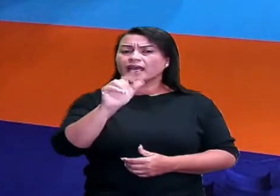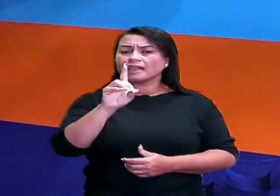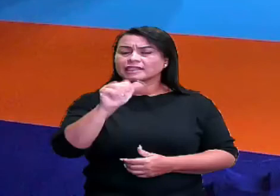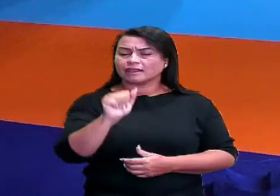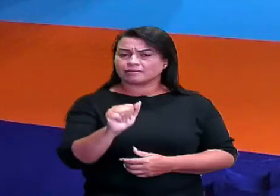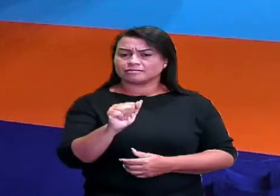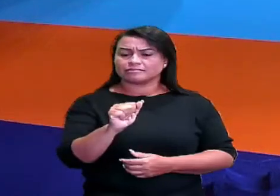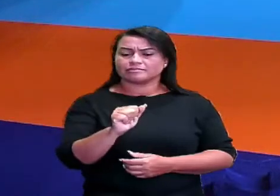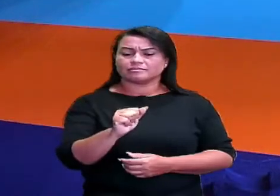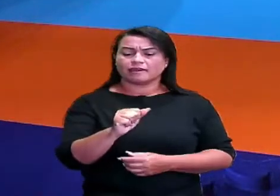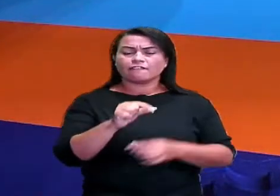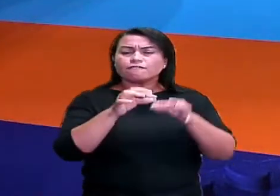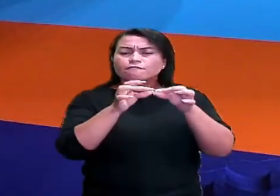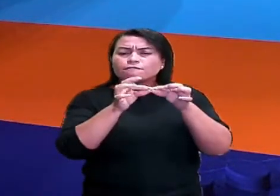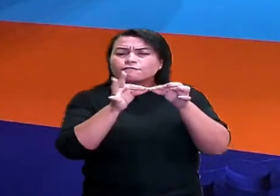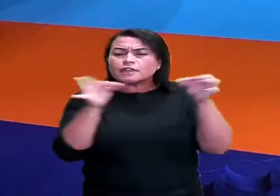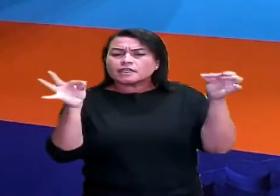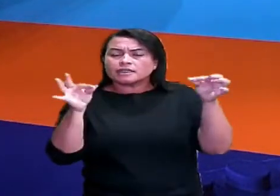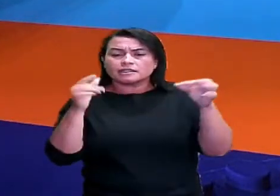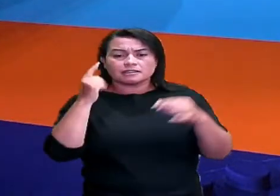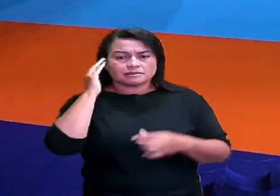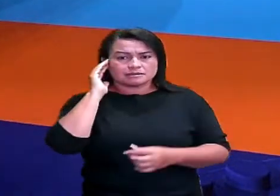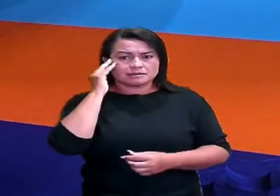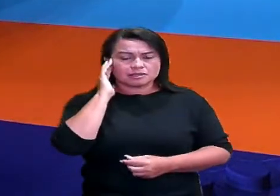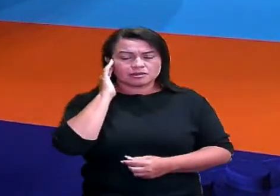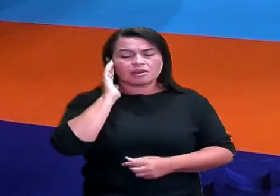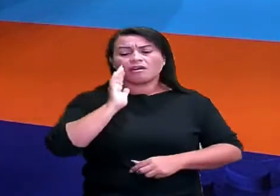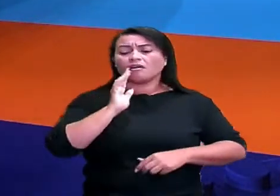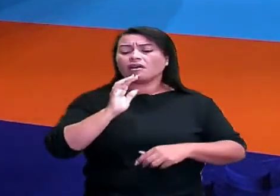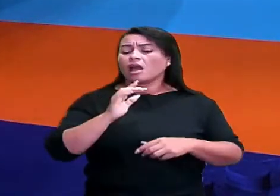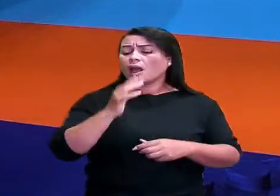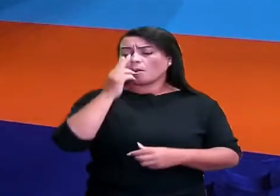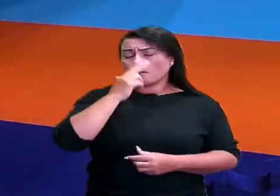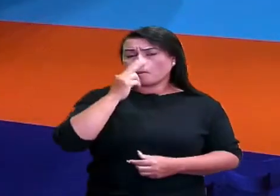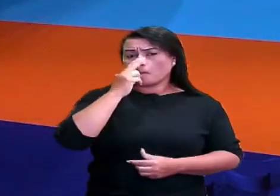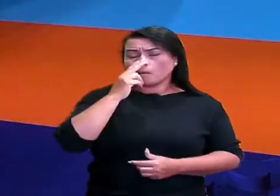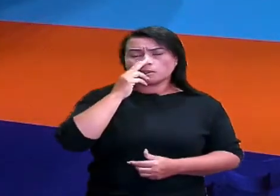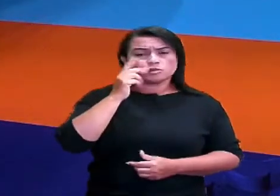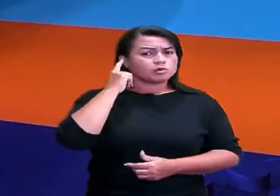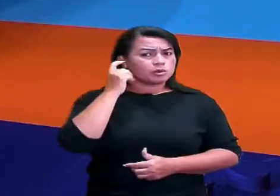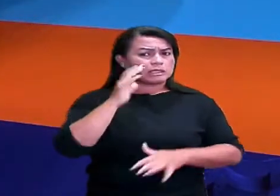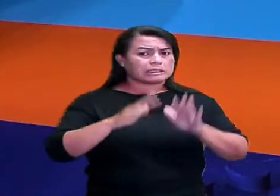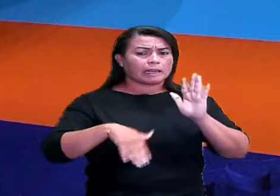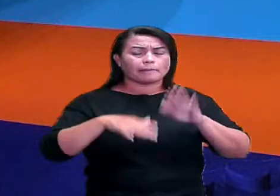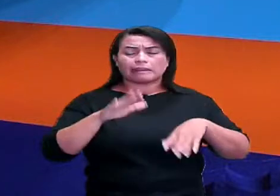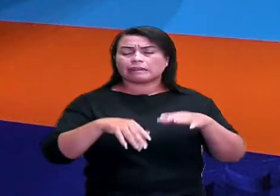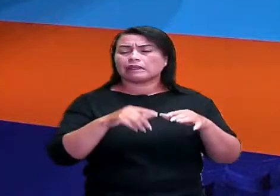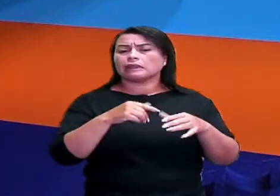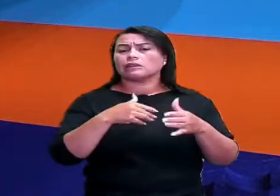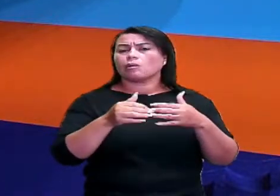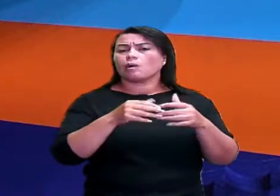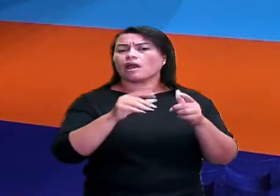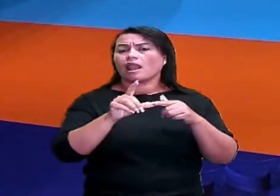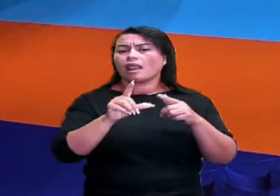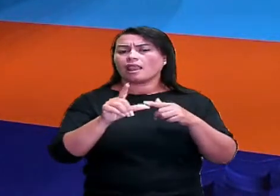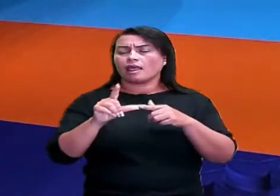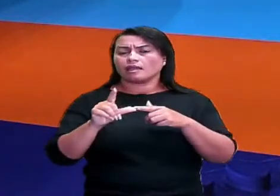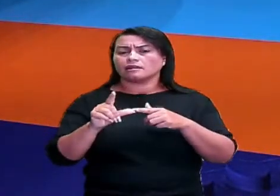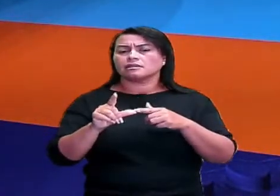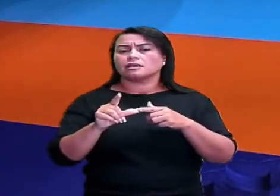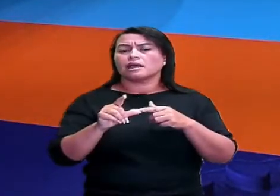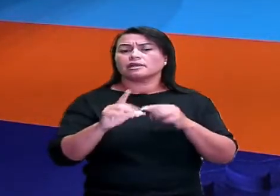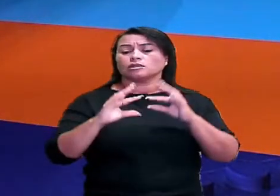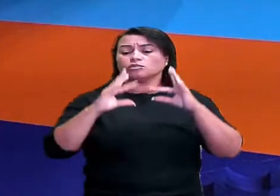mesmo som, independente de onde a letra esteja, independente da posição da letra, certo? Então, essas